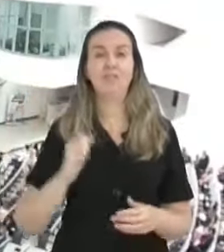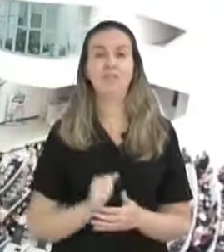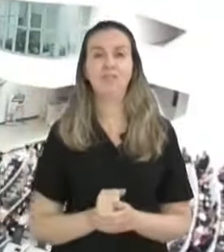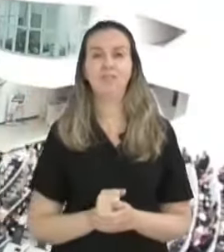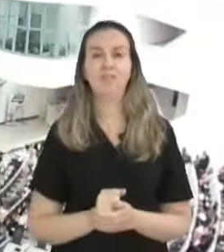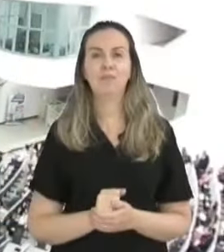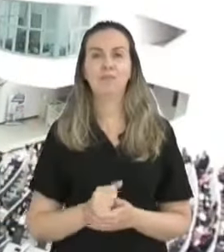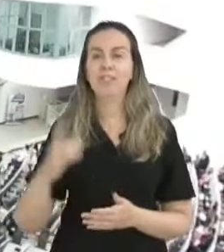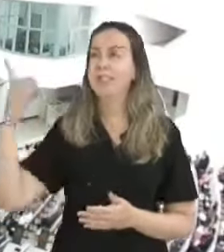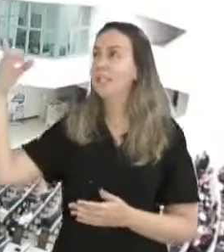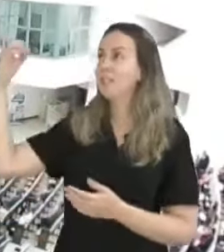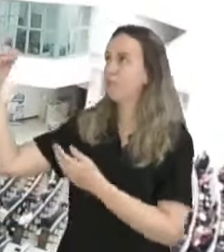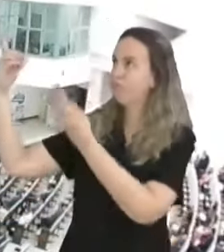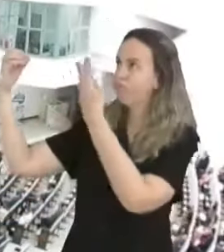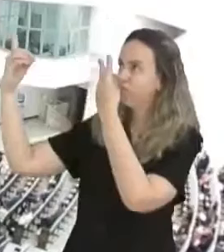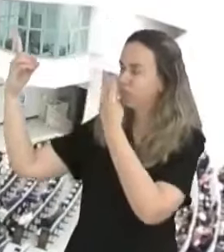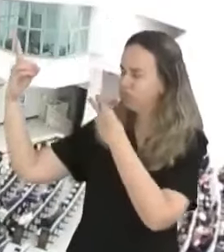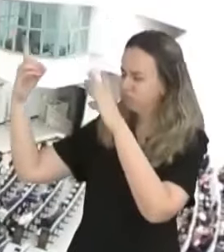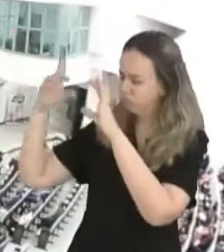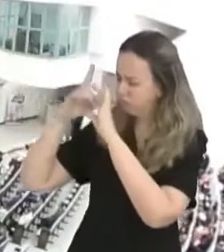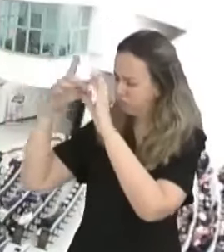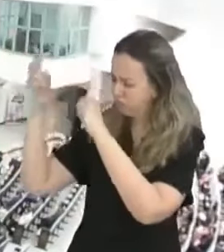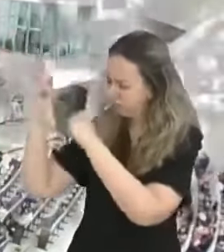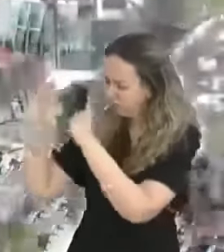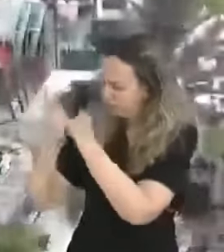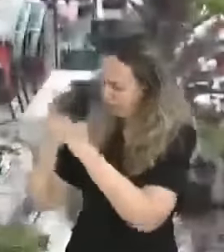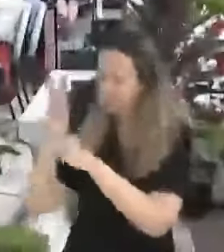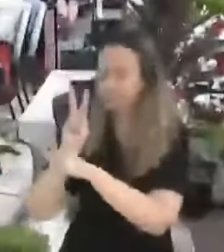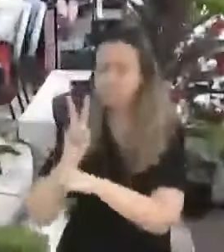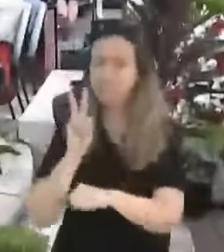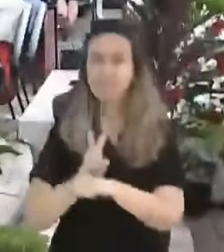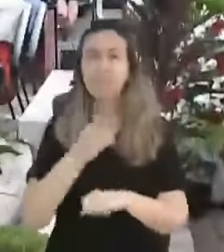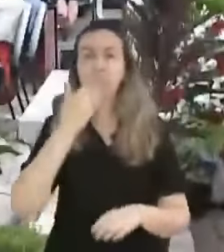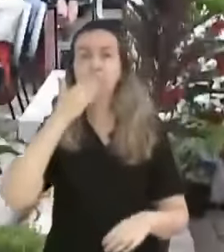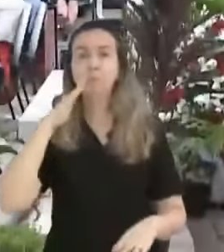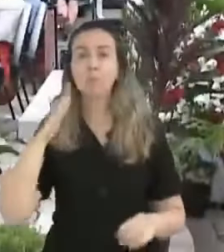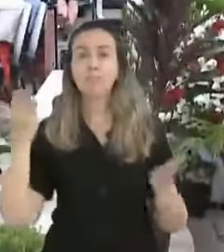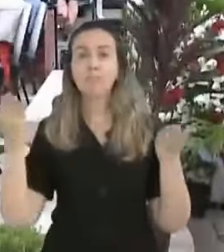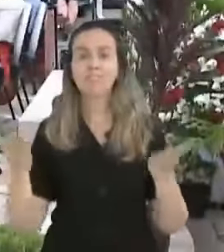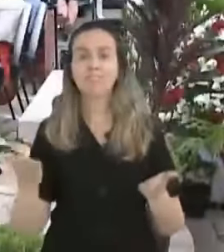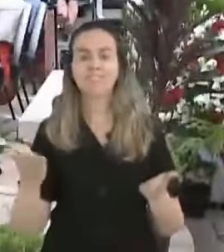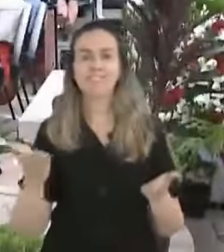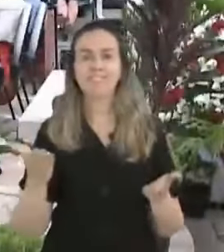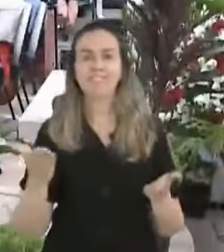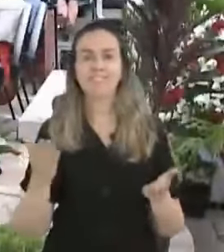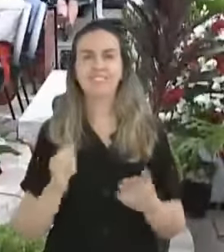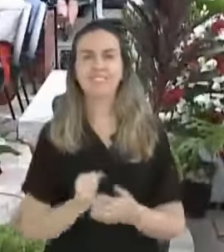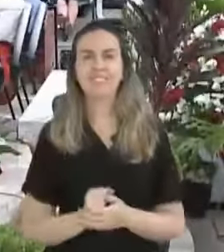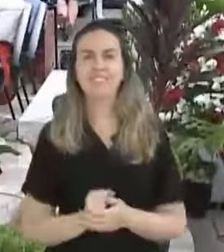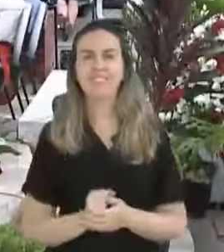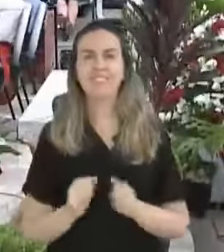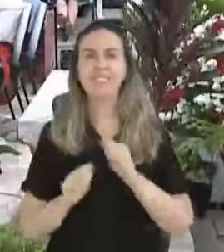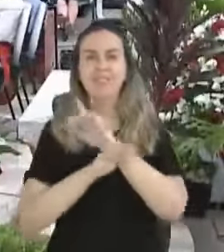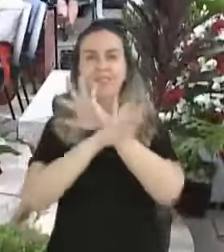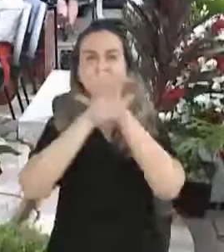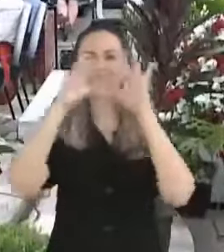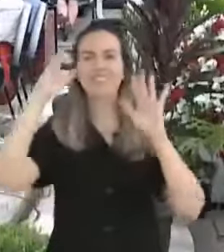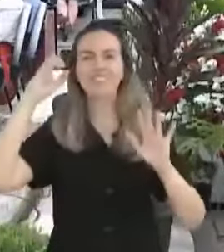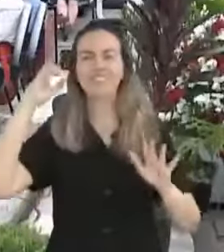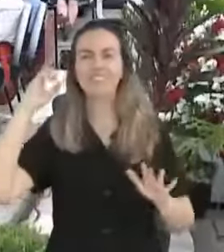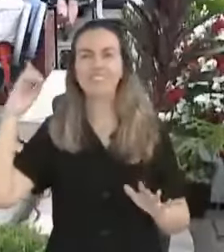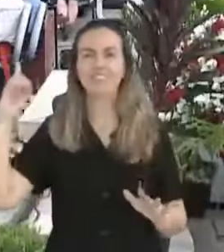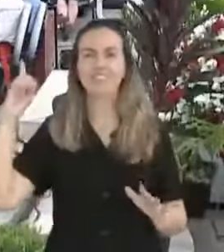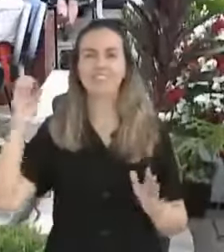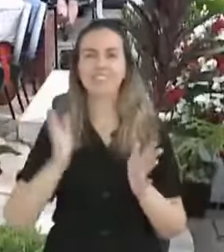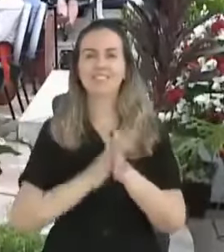Deus não desiste das suas promessas. Quem é que tem promessa de Deus aqui? Levante a sua mão e dê um glória que eu quero